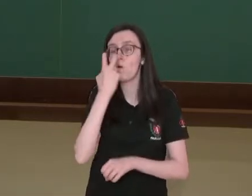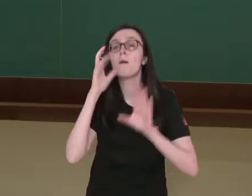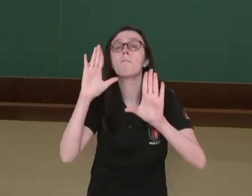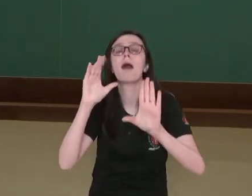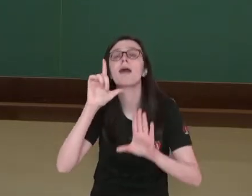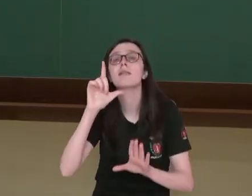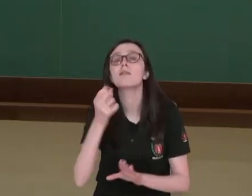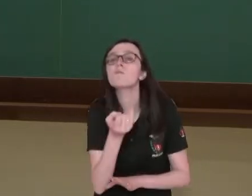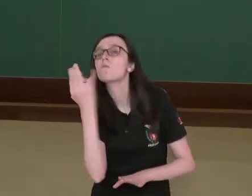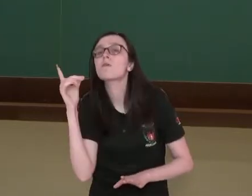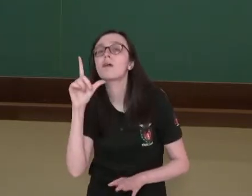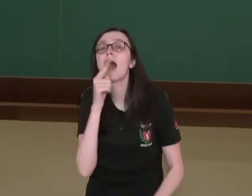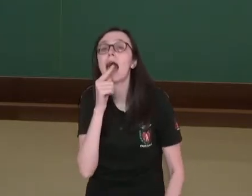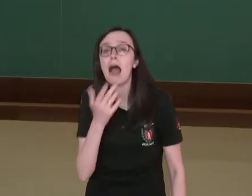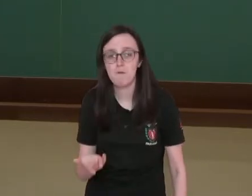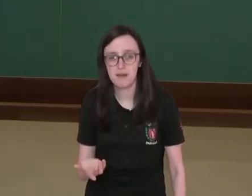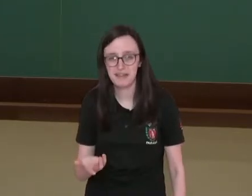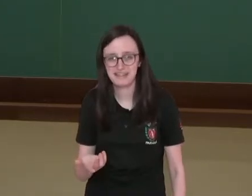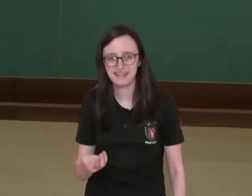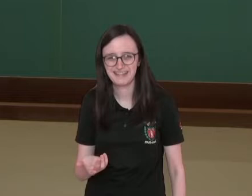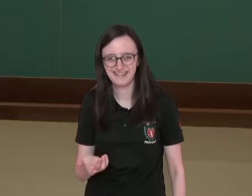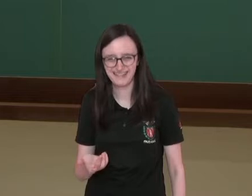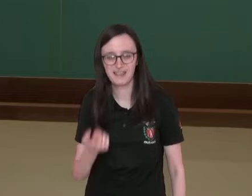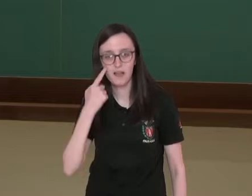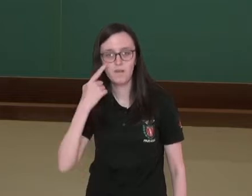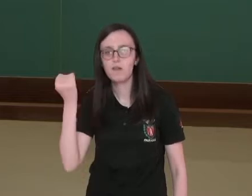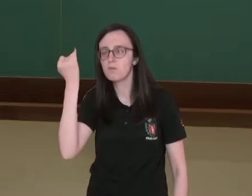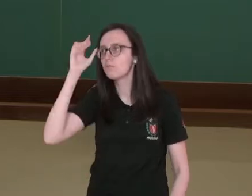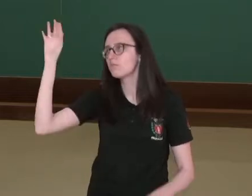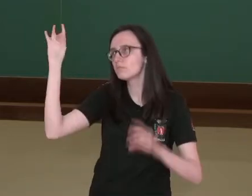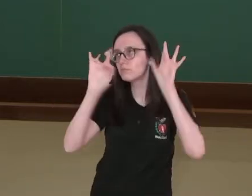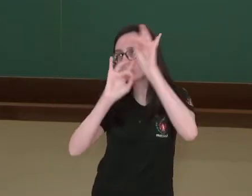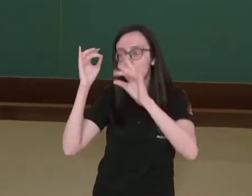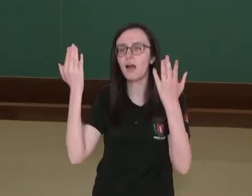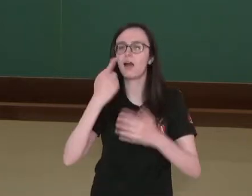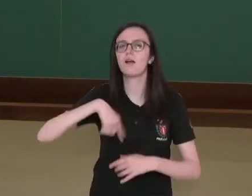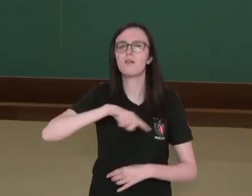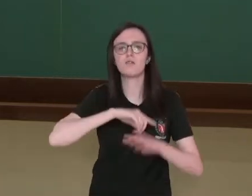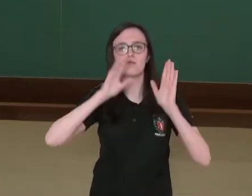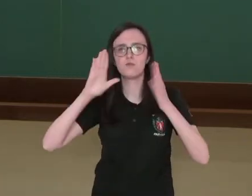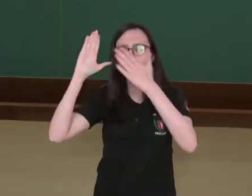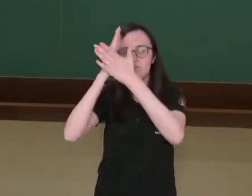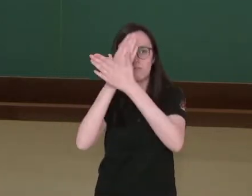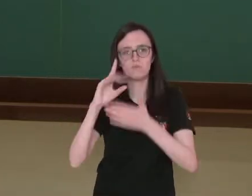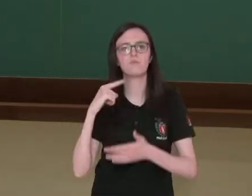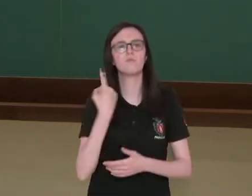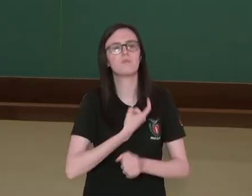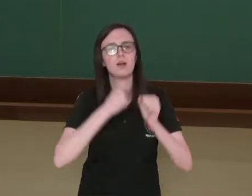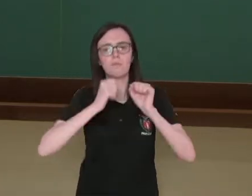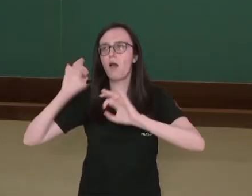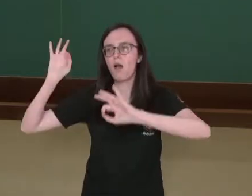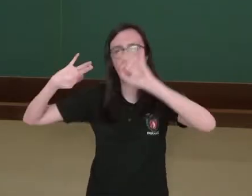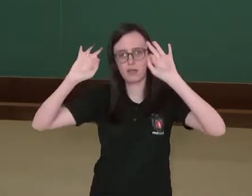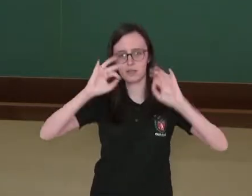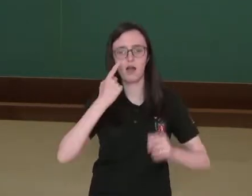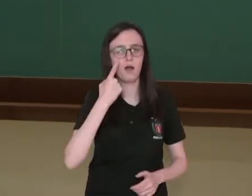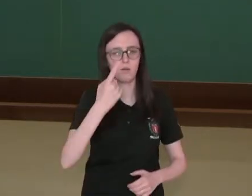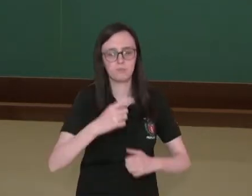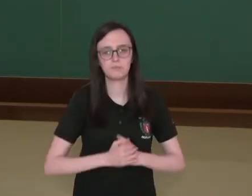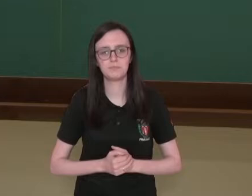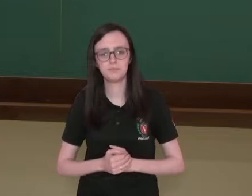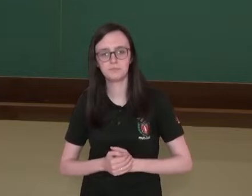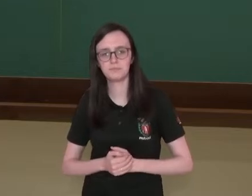5 horas. Então veja, a gente destacou os dados principais. Então agora a gente já destacou, a gente pode organizar. As